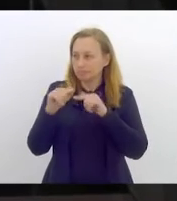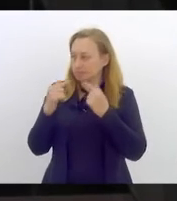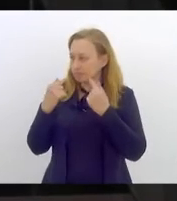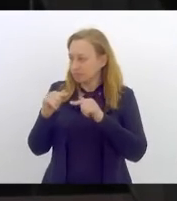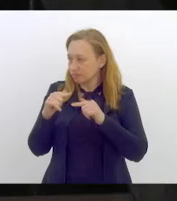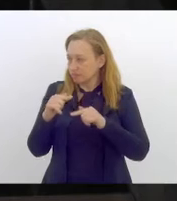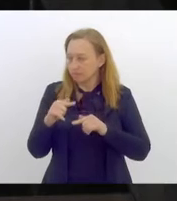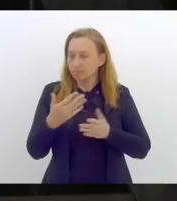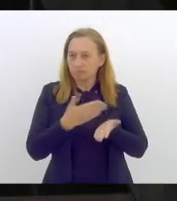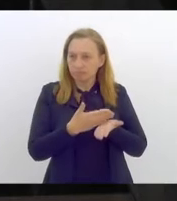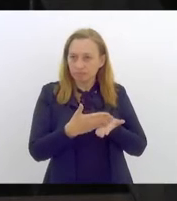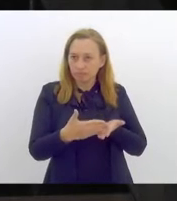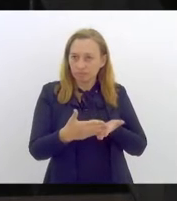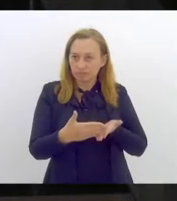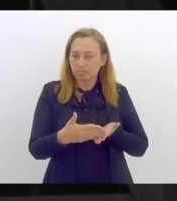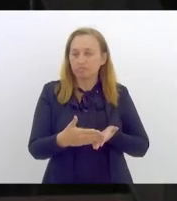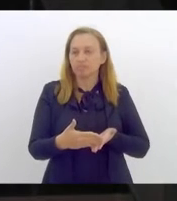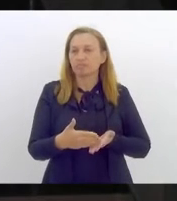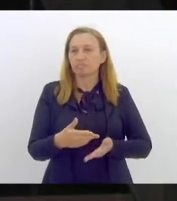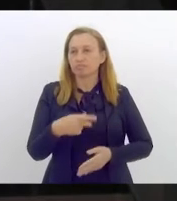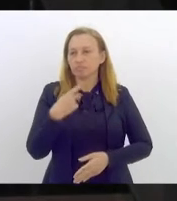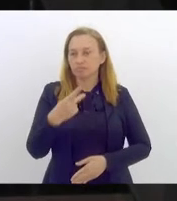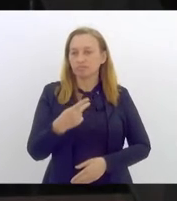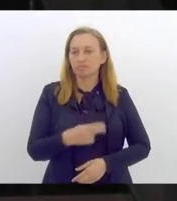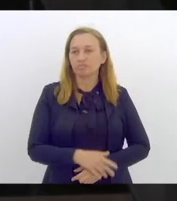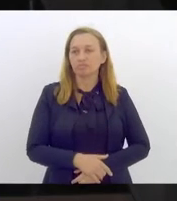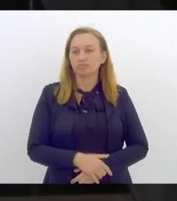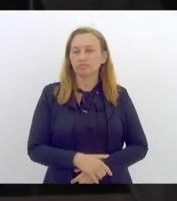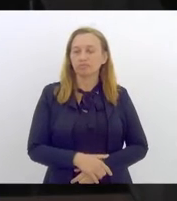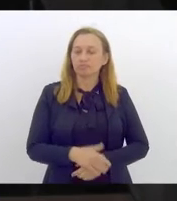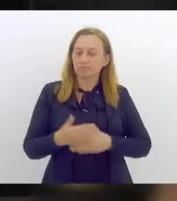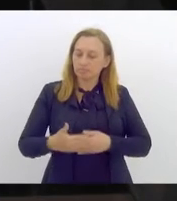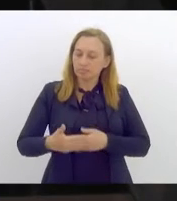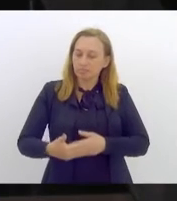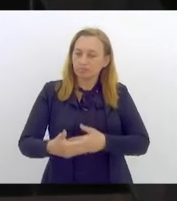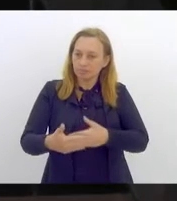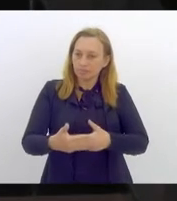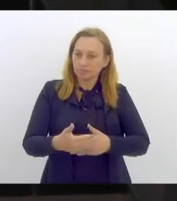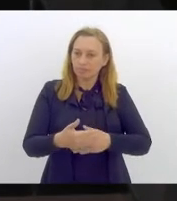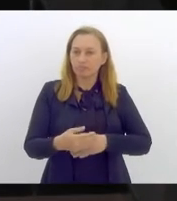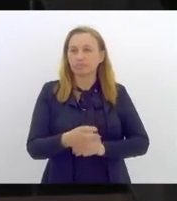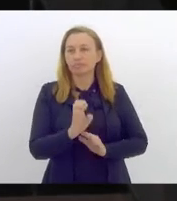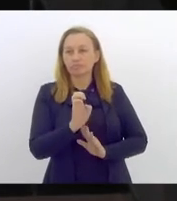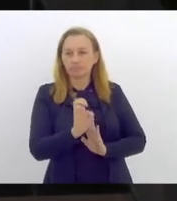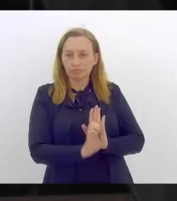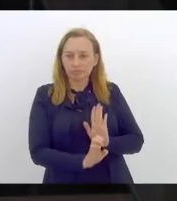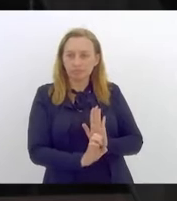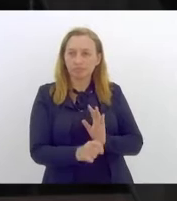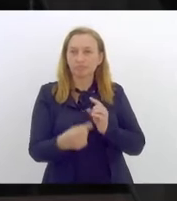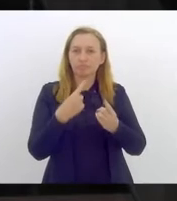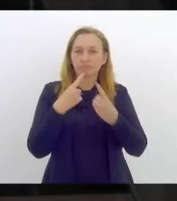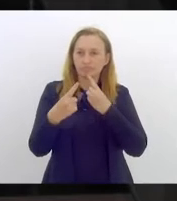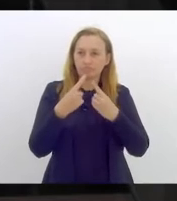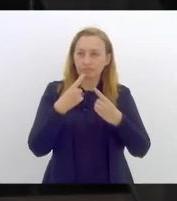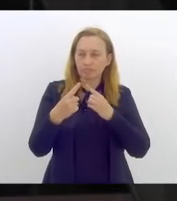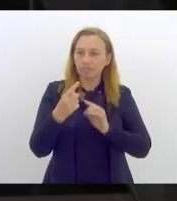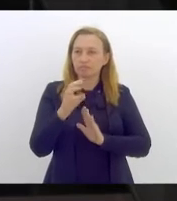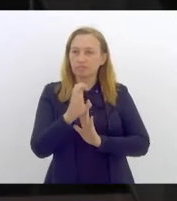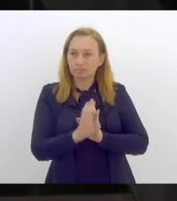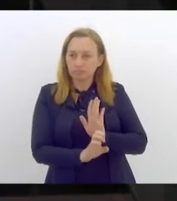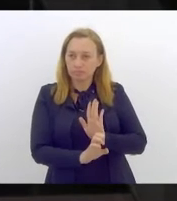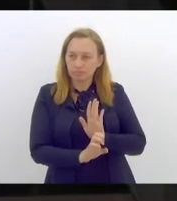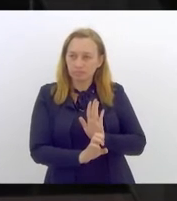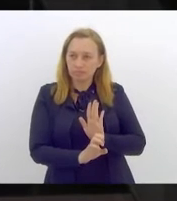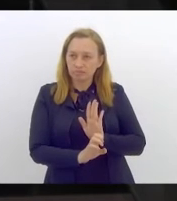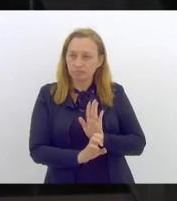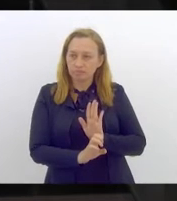aqui inicialmente estou expondo. E vamos avançar com as emendas e na discussão das emendas, quer